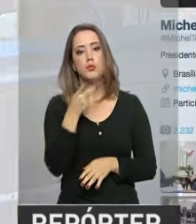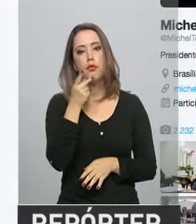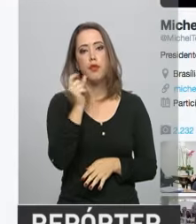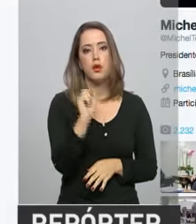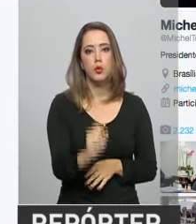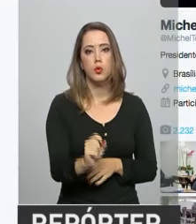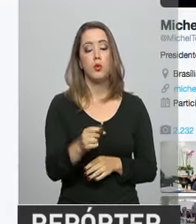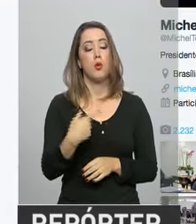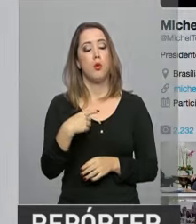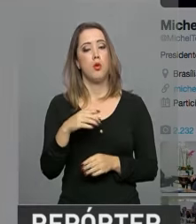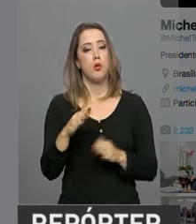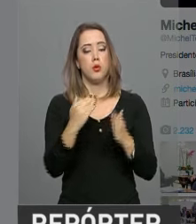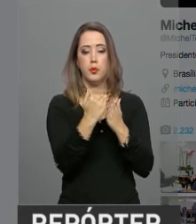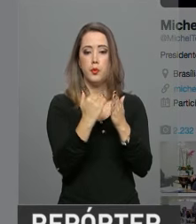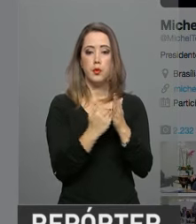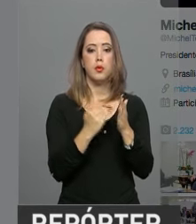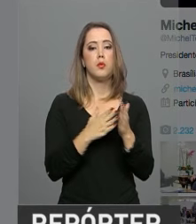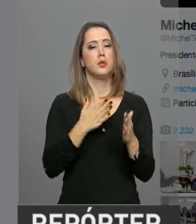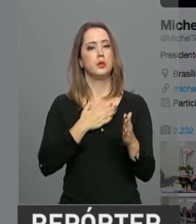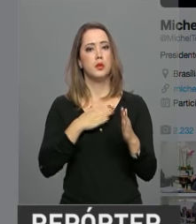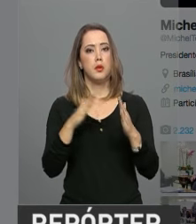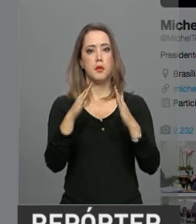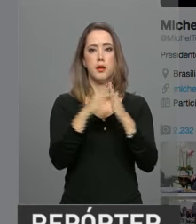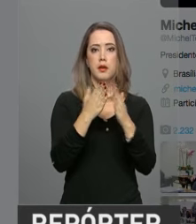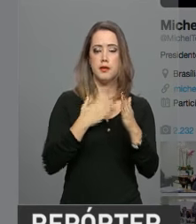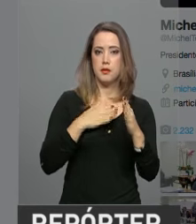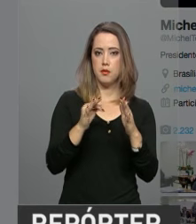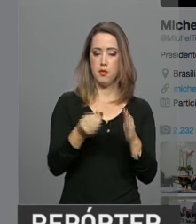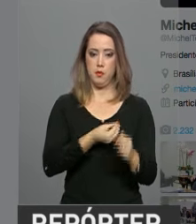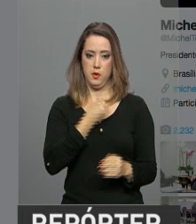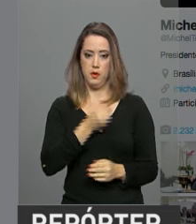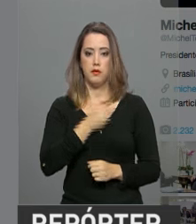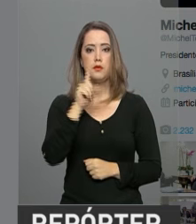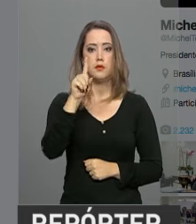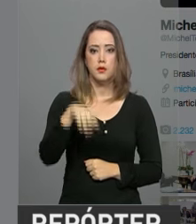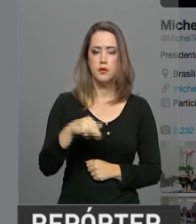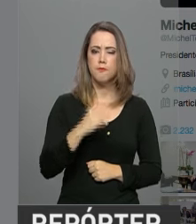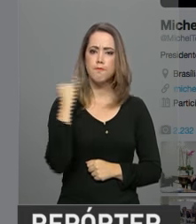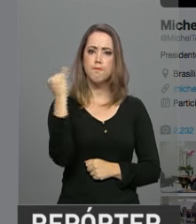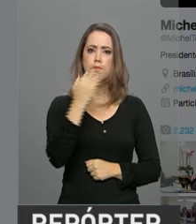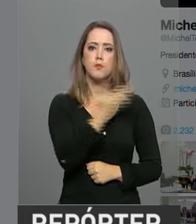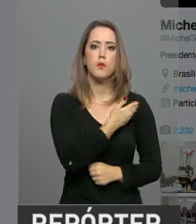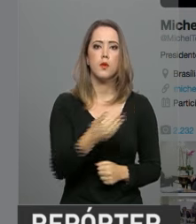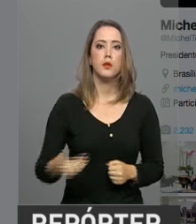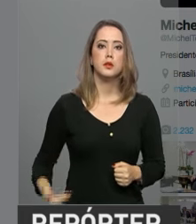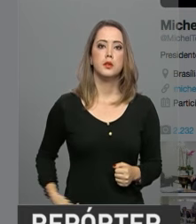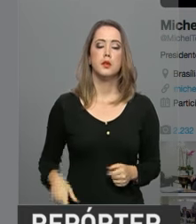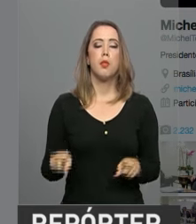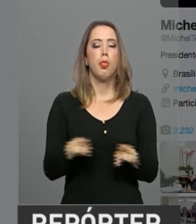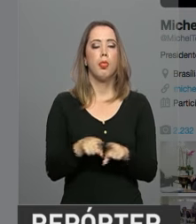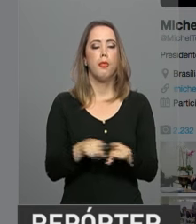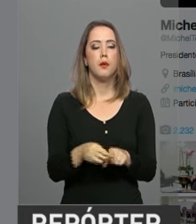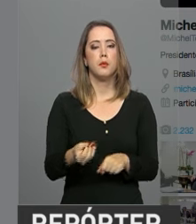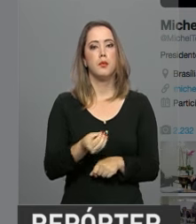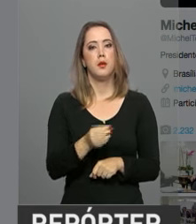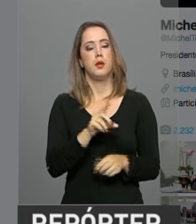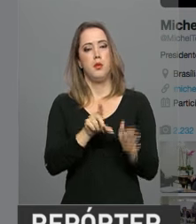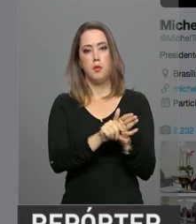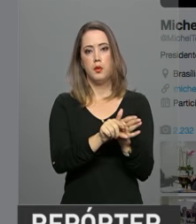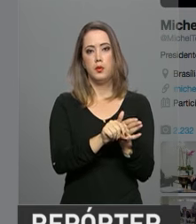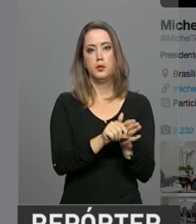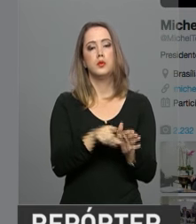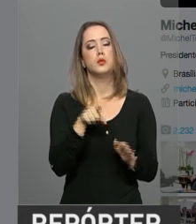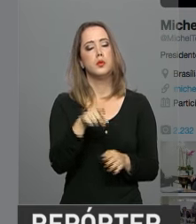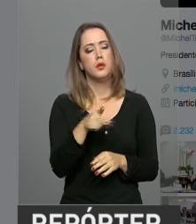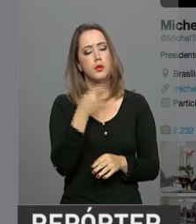programa Minha Casa, Minha Vida é uma das prioridades do novo governo. Também pelo Twitter, Michel Temer reafirmou